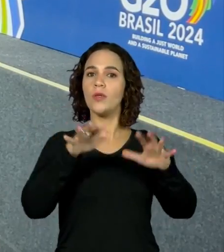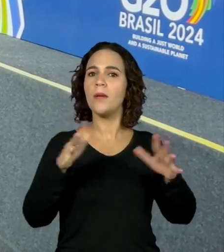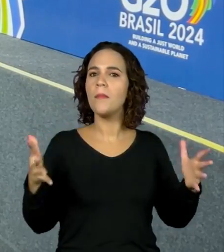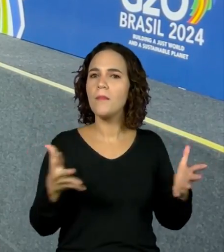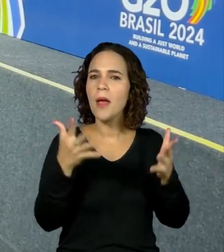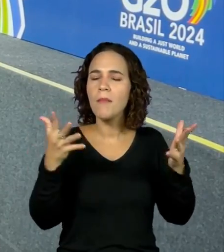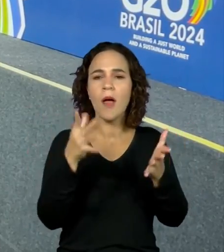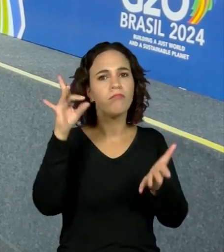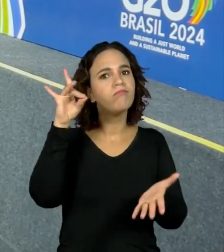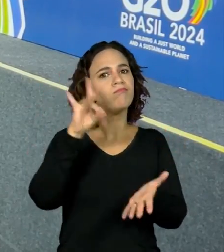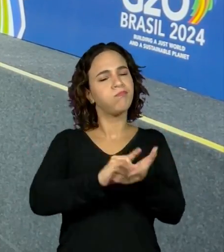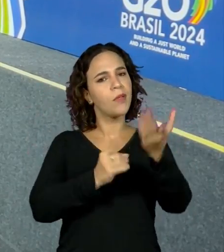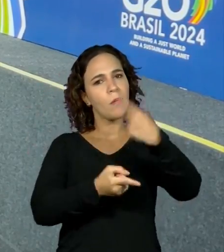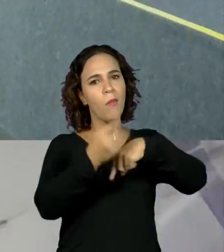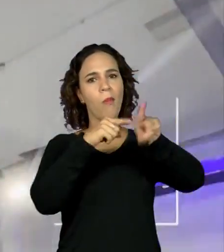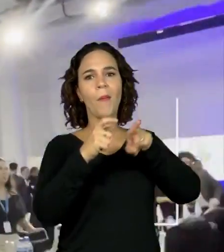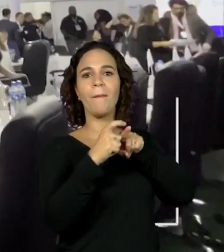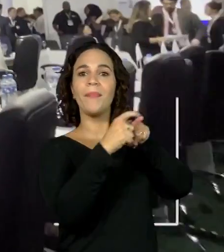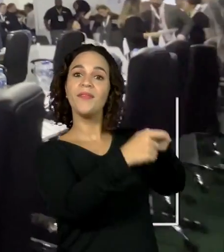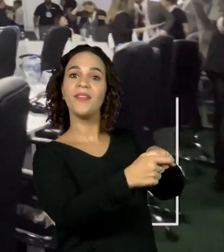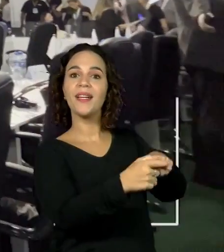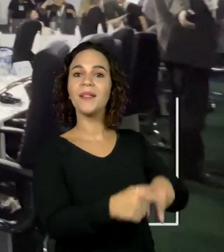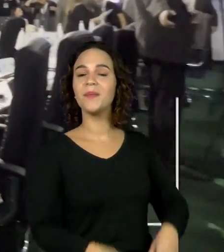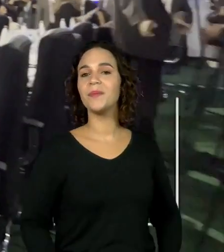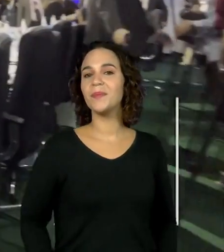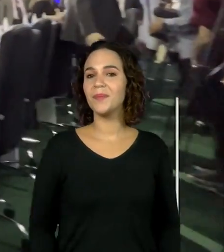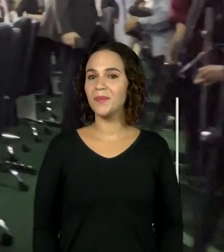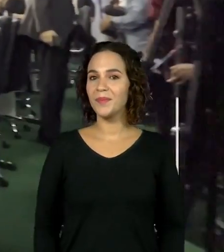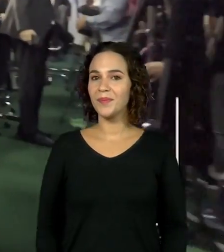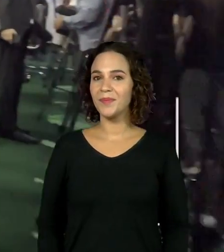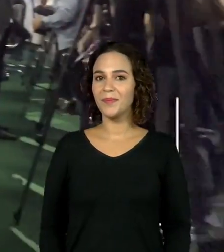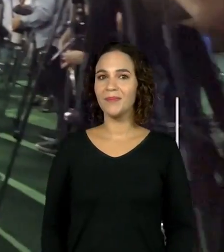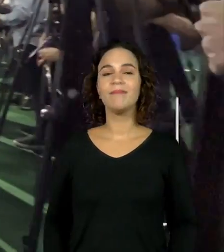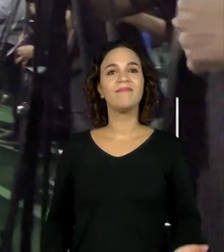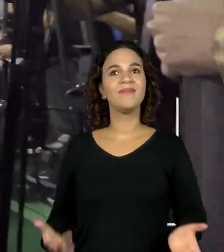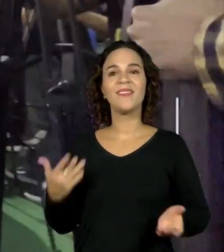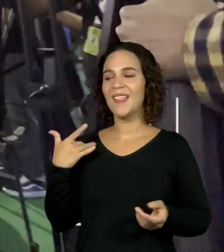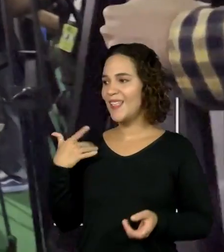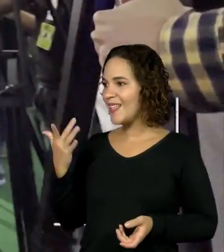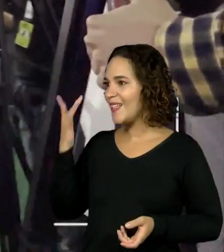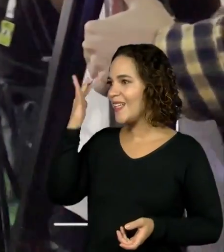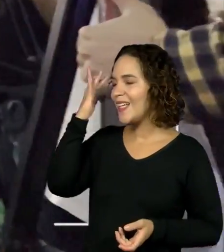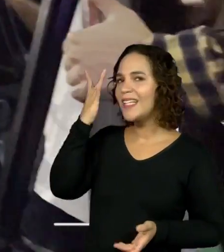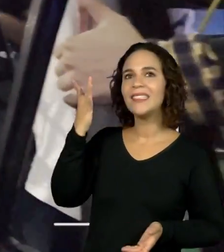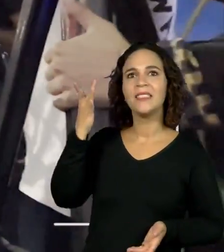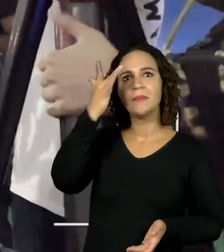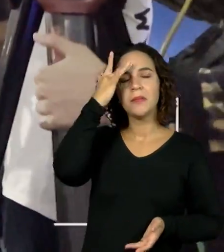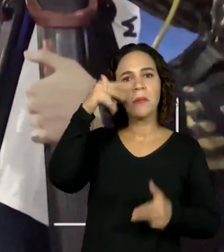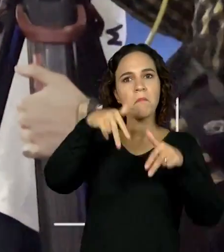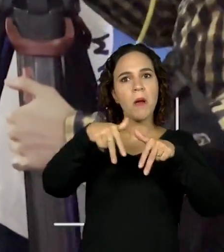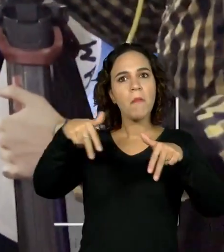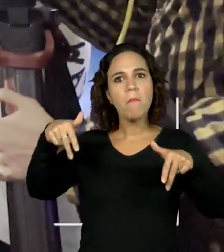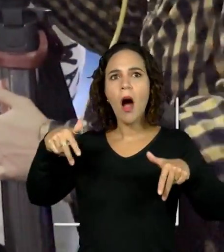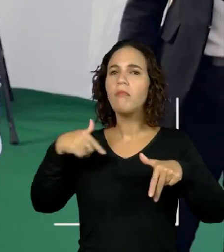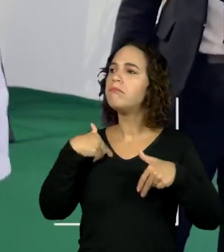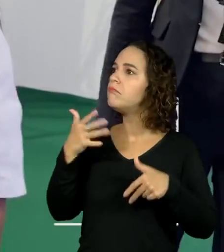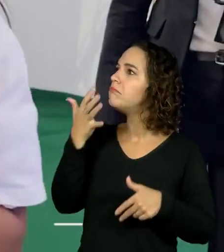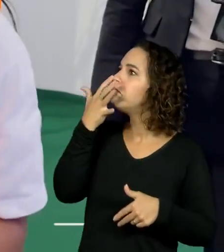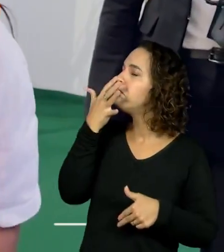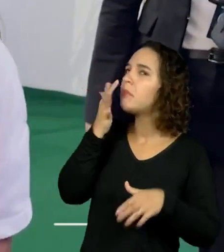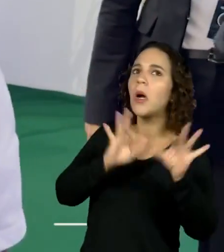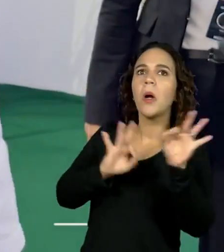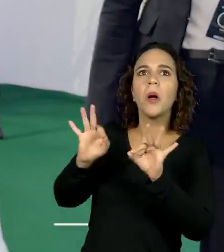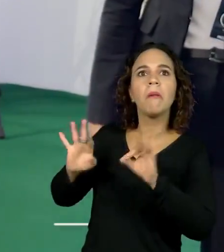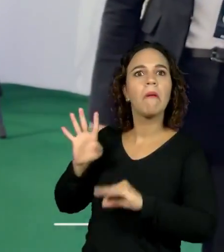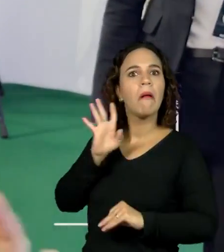resultado principalmente na área periférica? Bom, acho que foi a quantidade de cinegrafistas, também a organização do espaço, foi muito